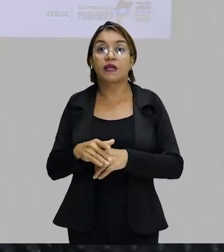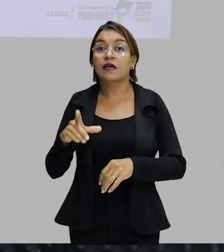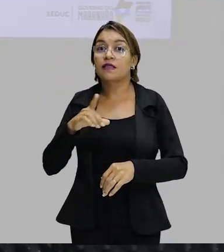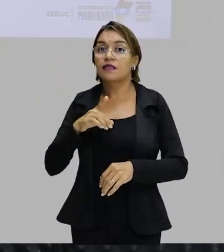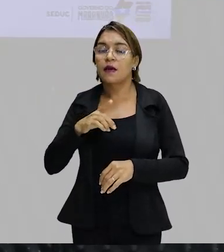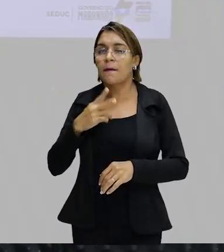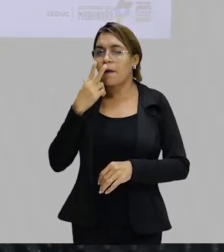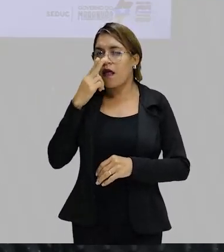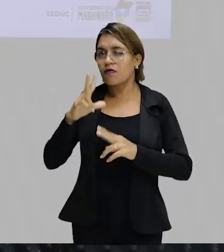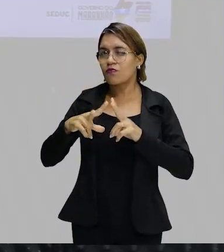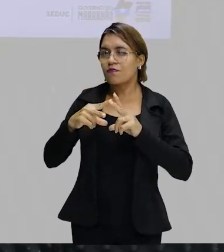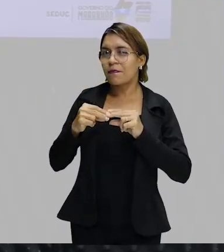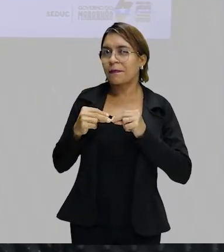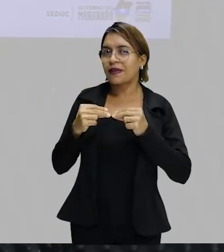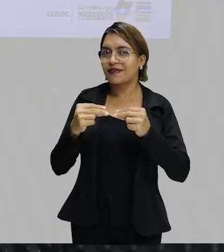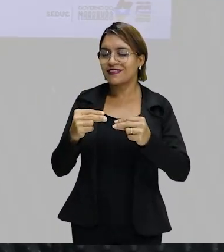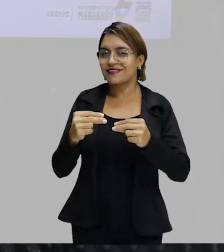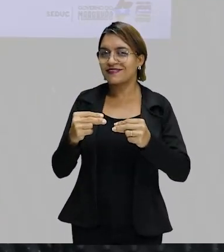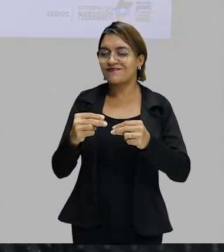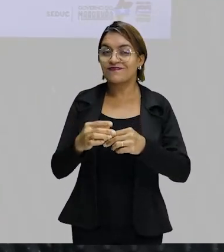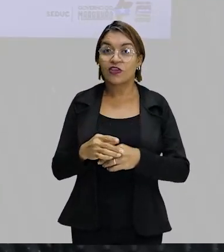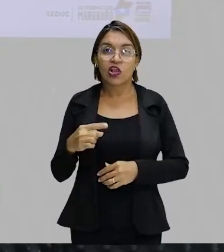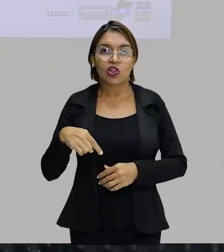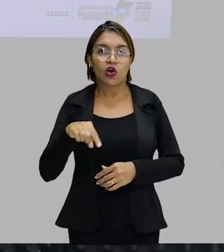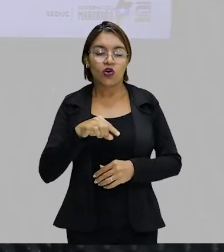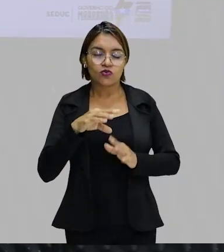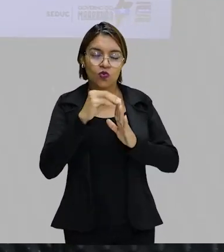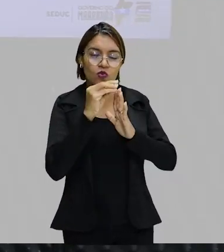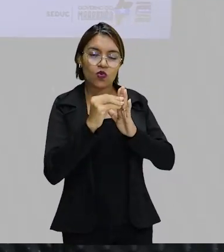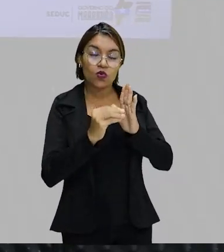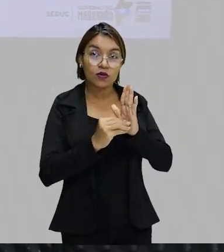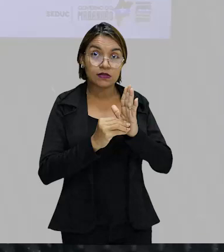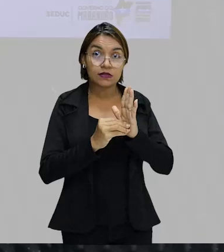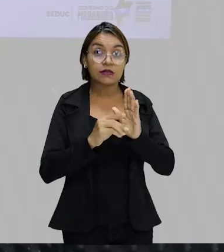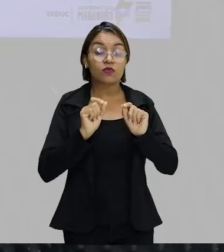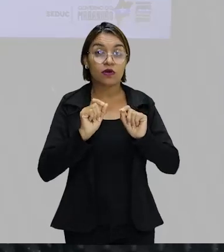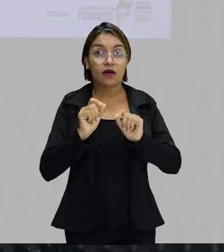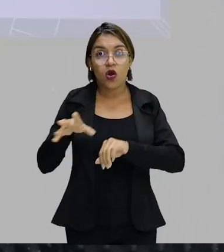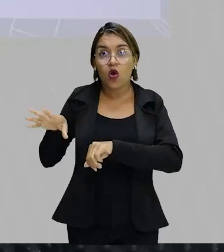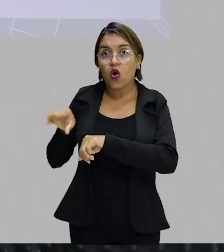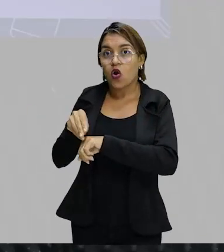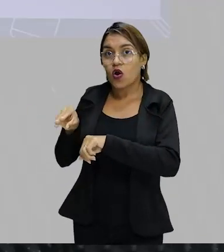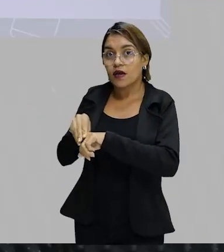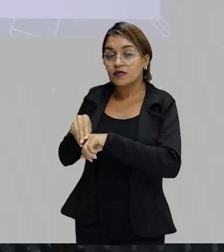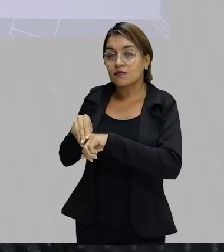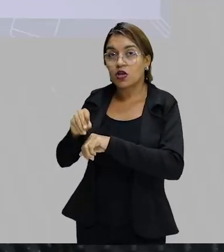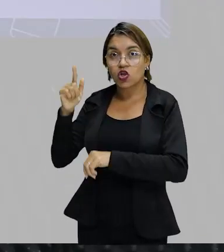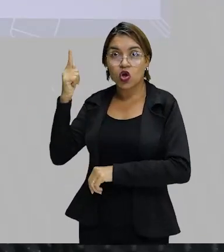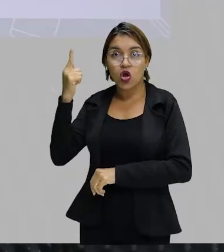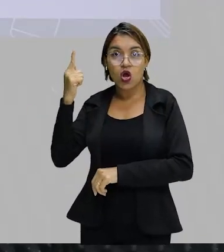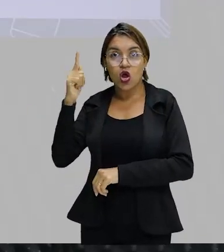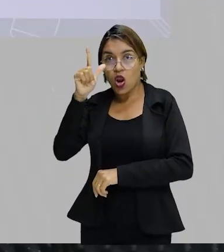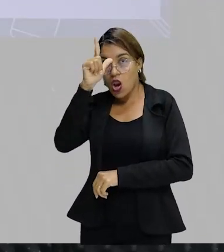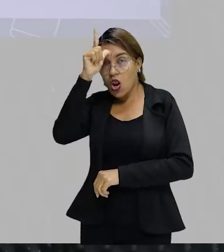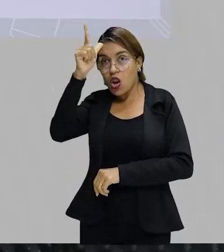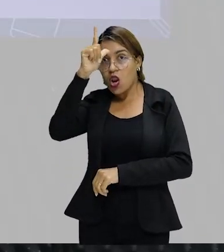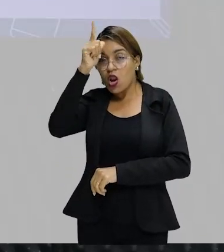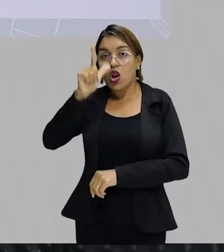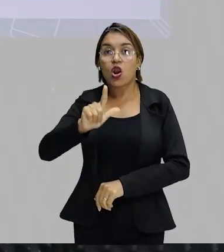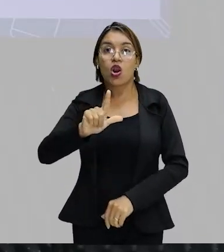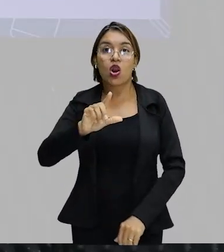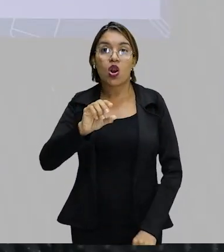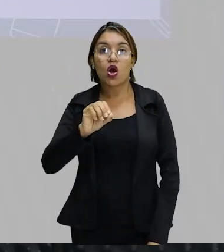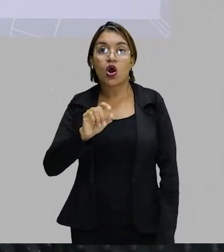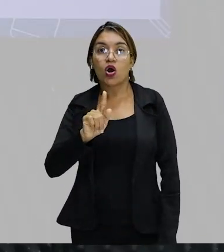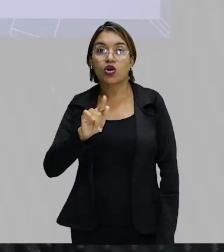para você hoje. Nós vamos tirar da gaveta aqui alguns conhecimentos em lógica. Olha só, nós vamos fazer alguns exercícios sobre a lógica